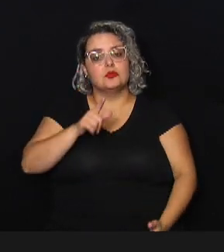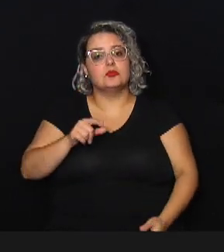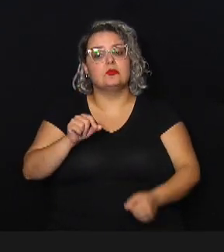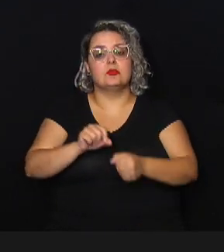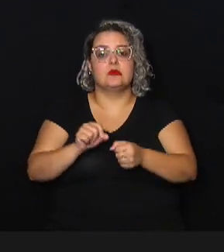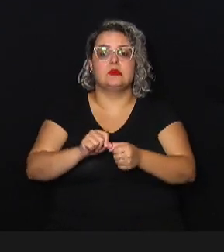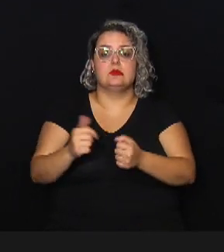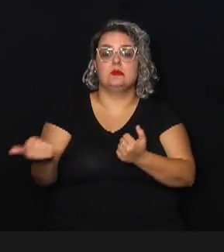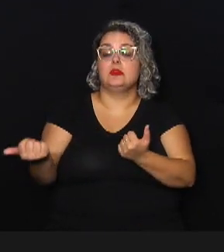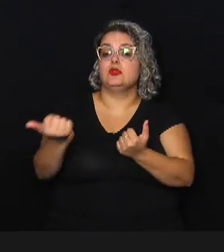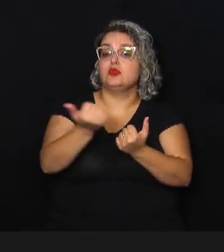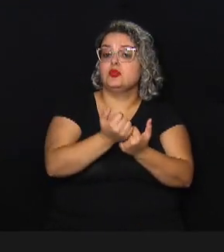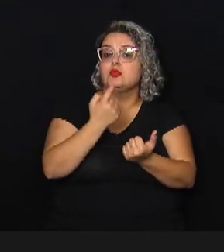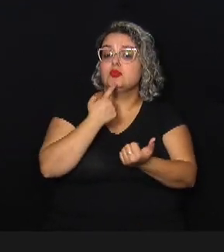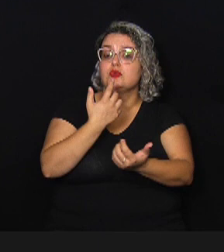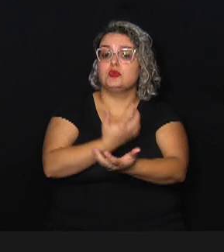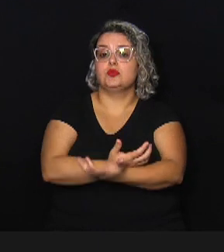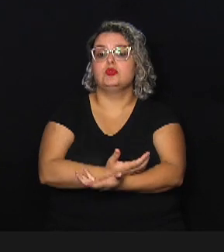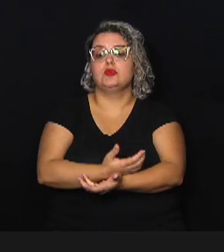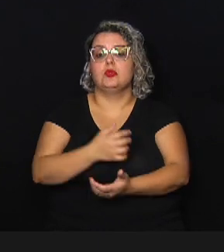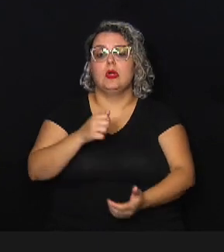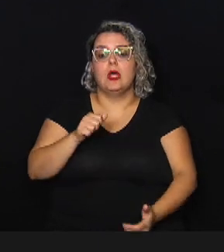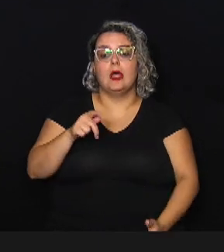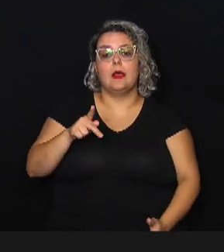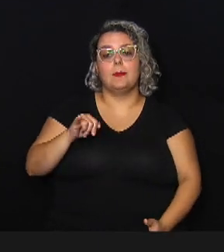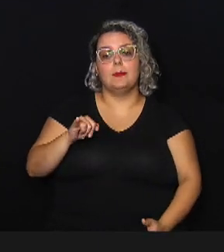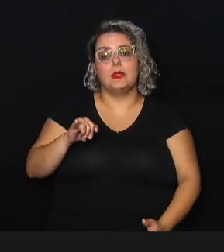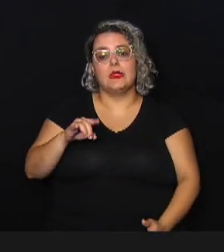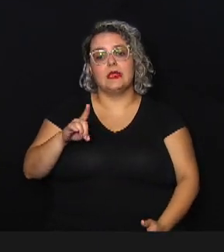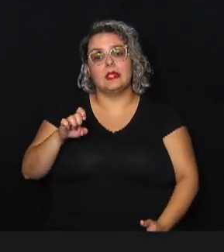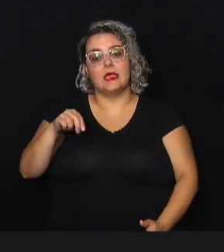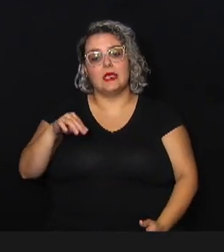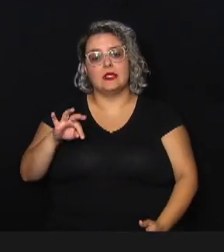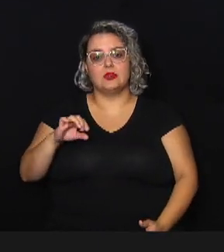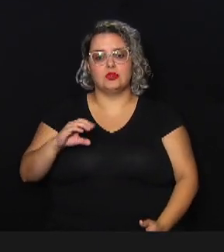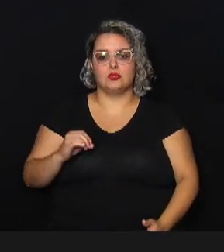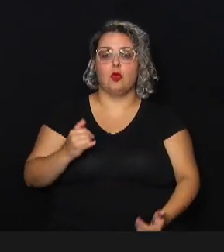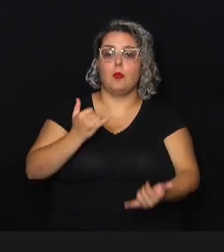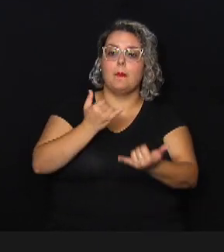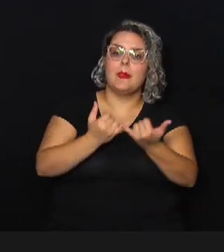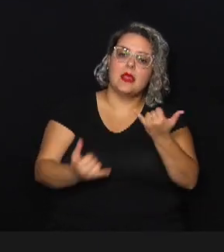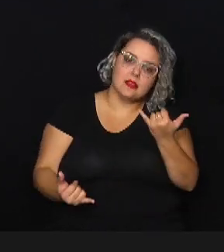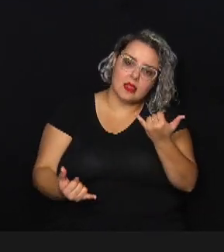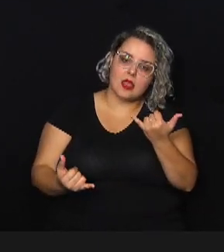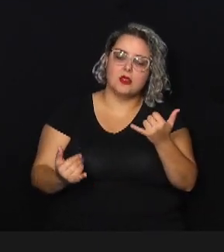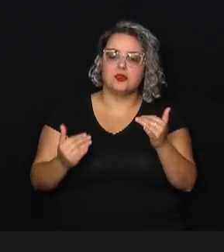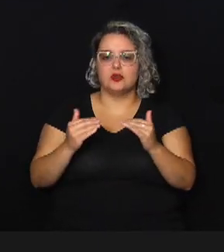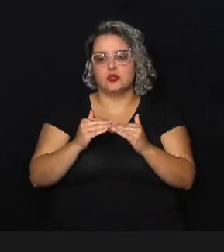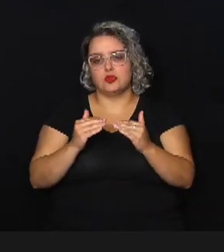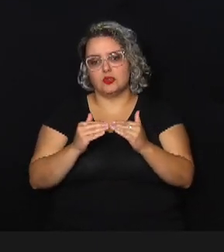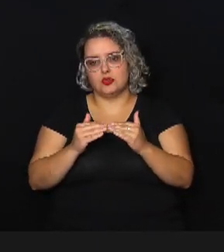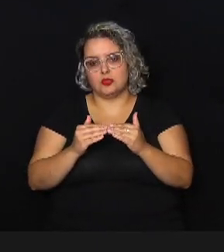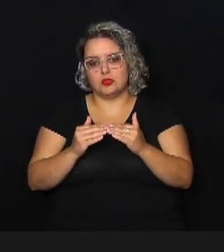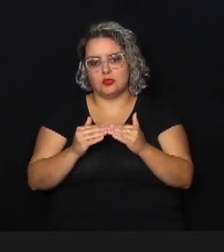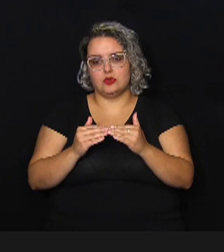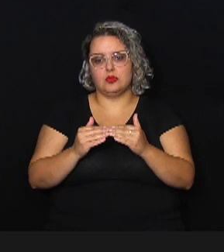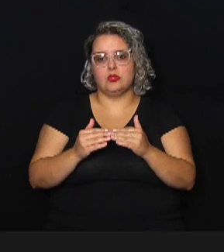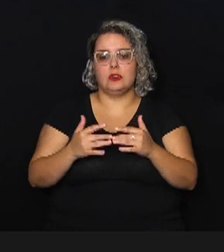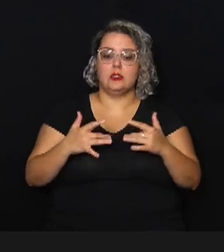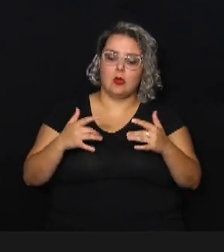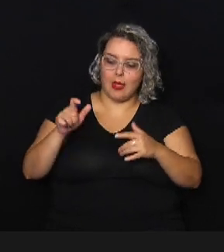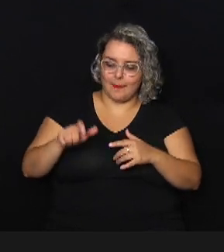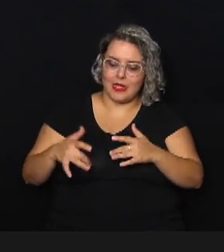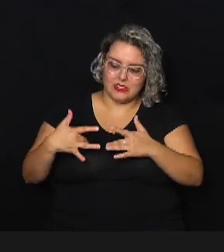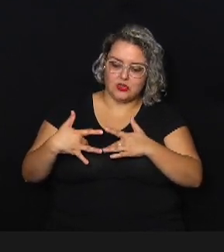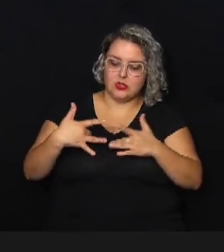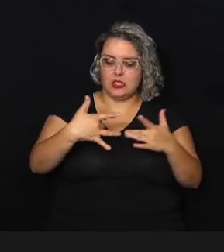transplante que a gente chama de haploidêntico. O que é isso? Um transplante que é metade compatível. Então, o seu doador é metade compatível. Quem